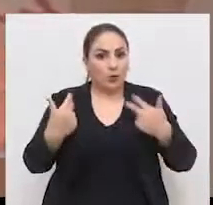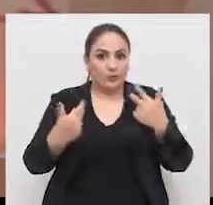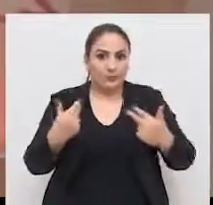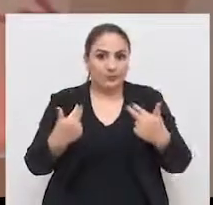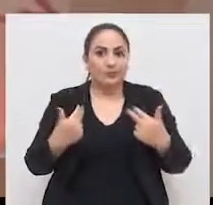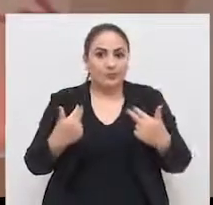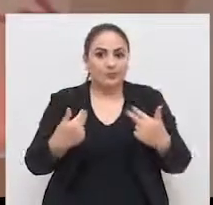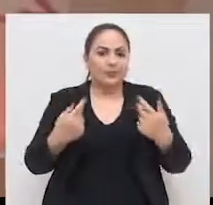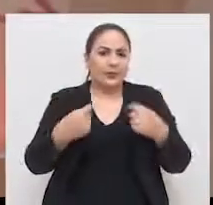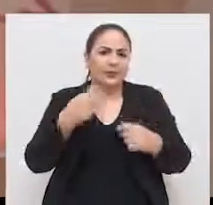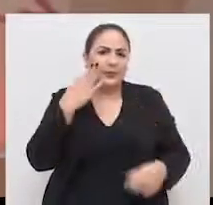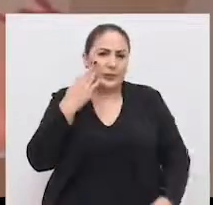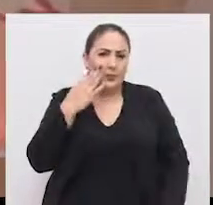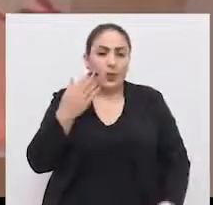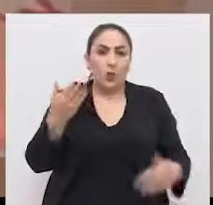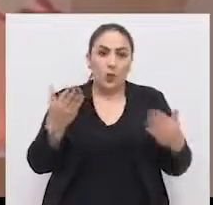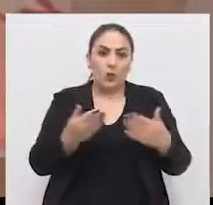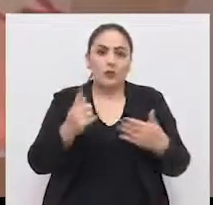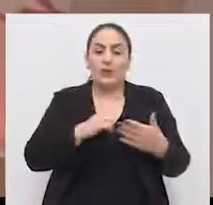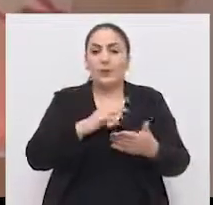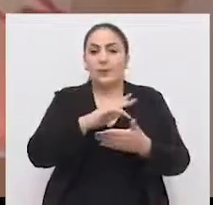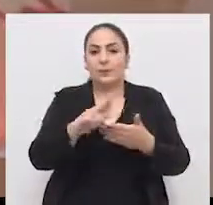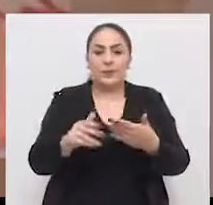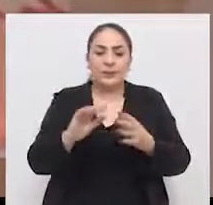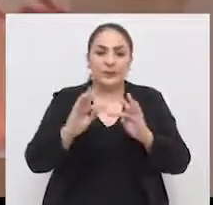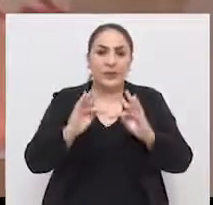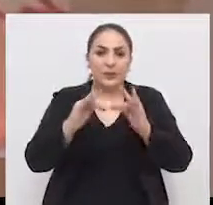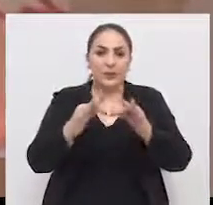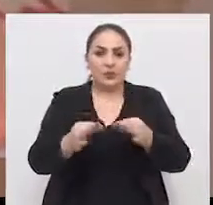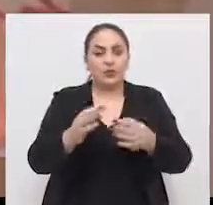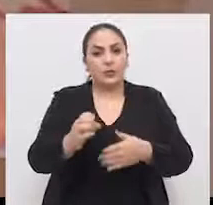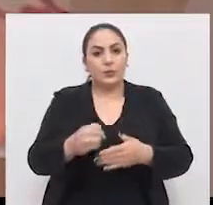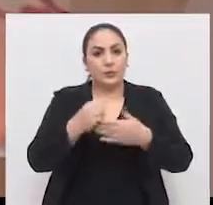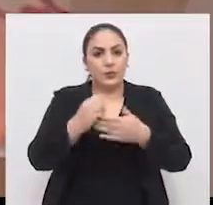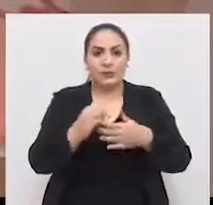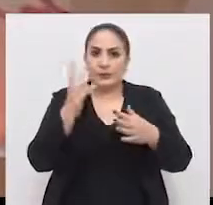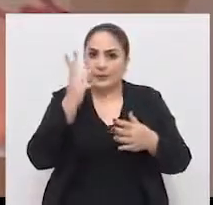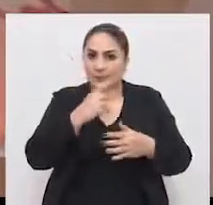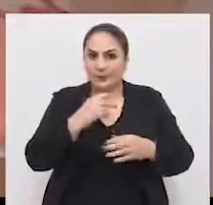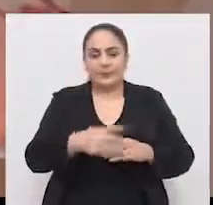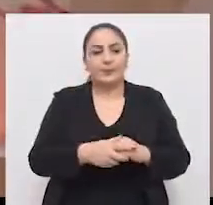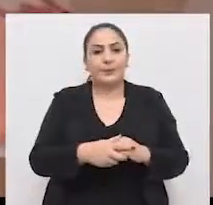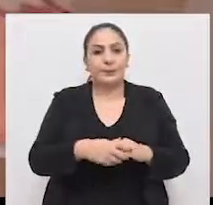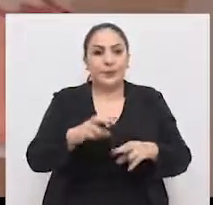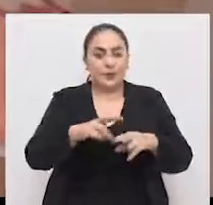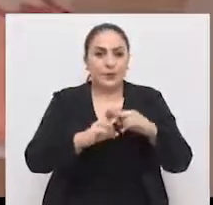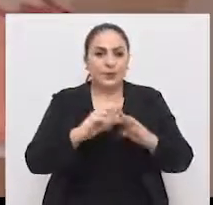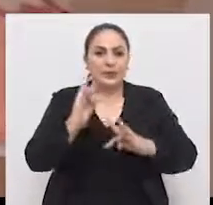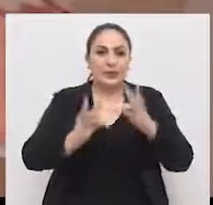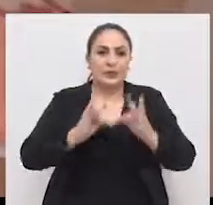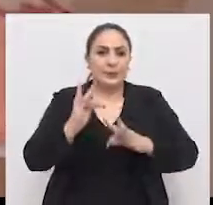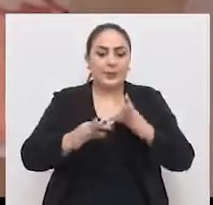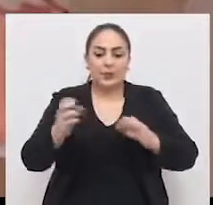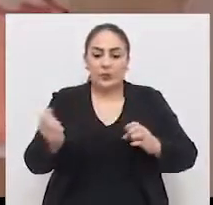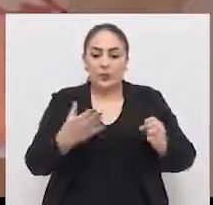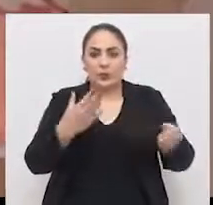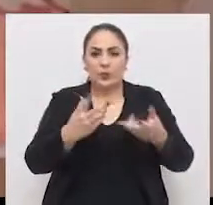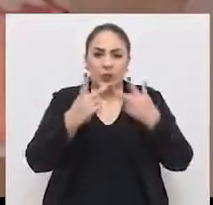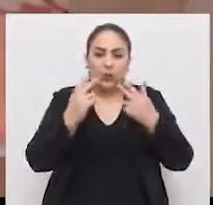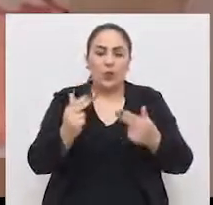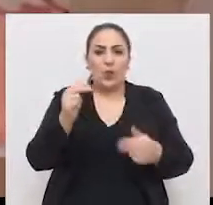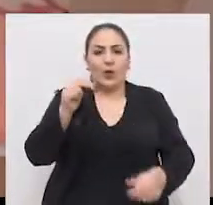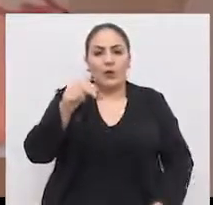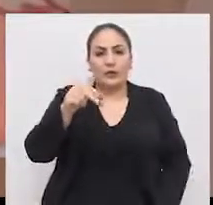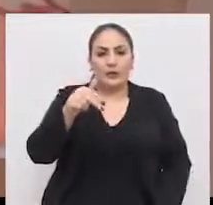corte. Bem, sabemos que hoje existe muita tecnologia a favor da beleza. Tratamentos revolucionários